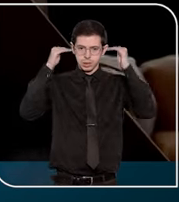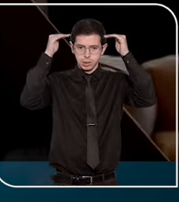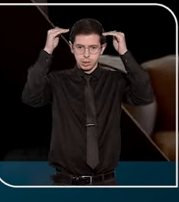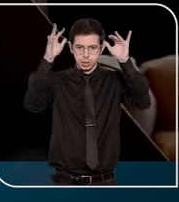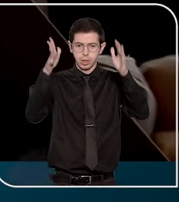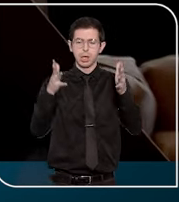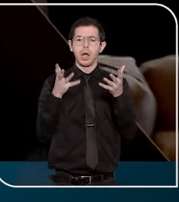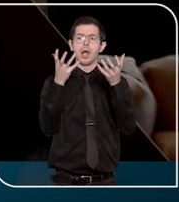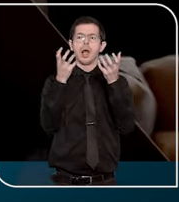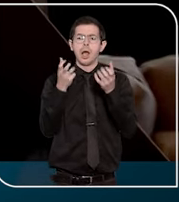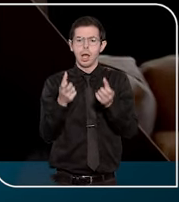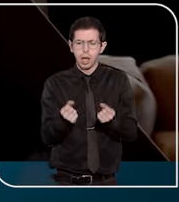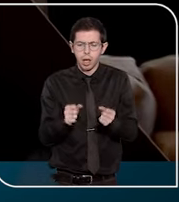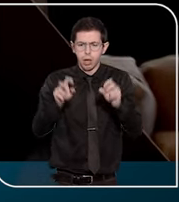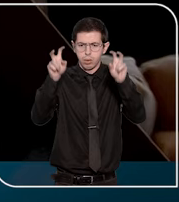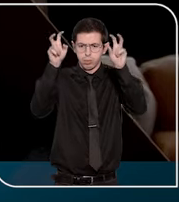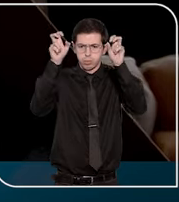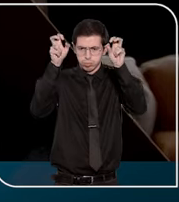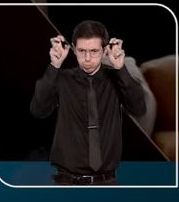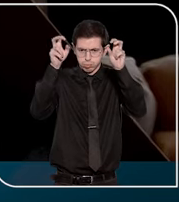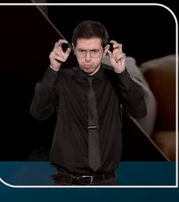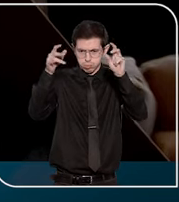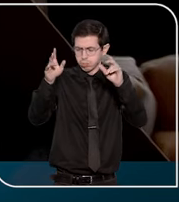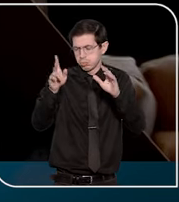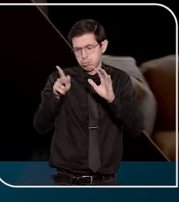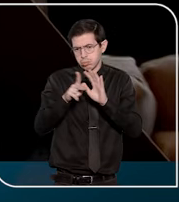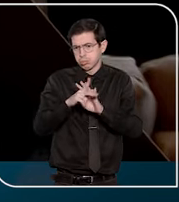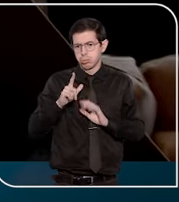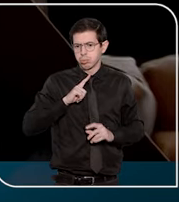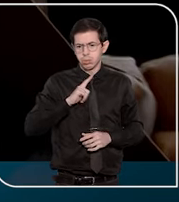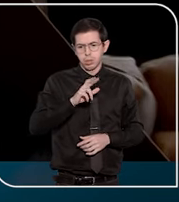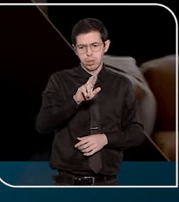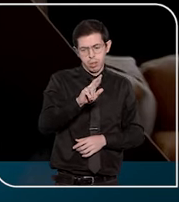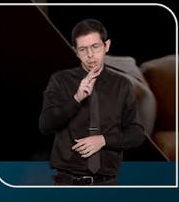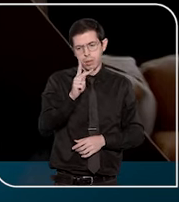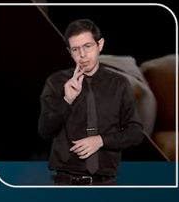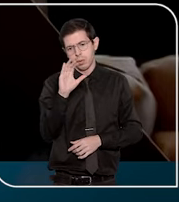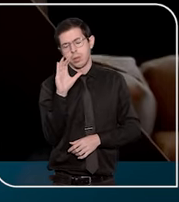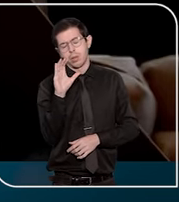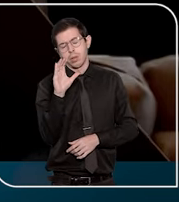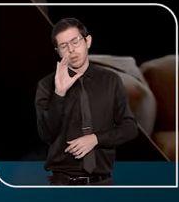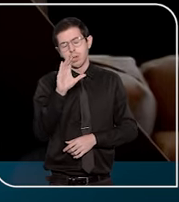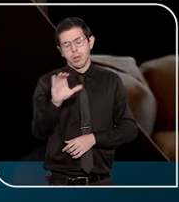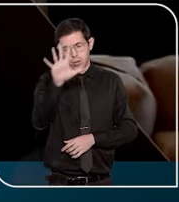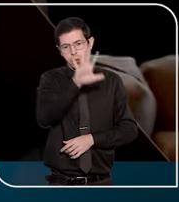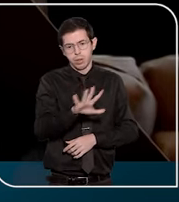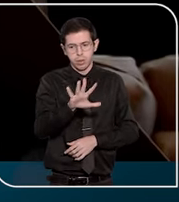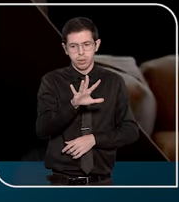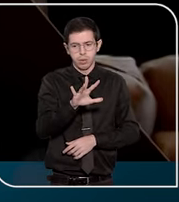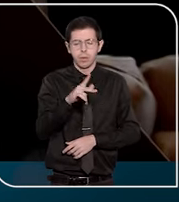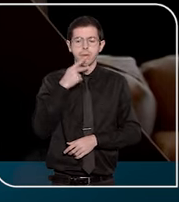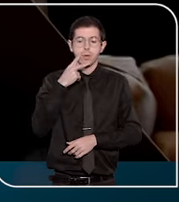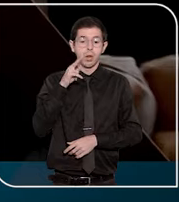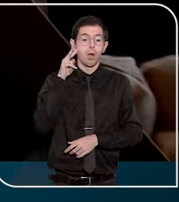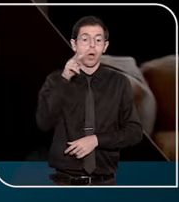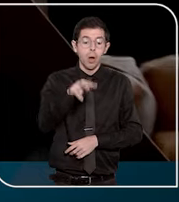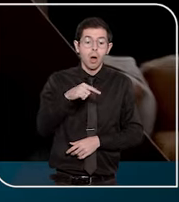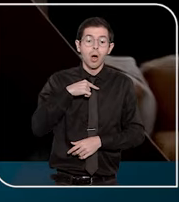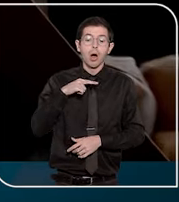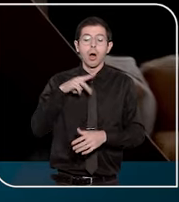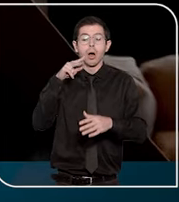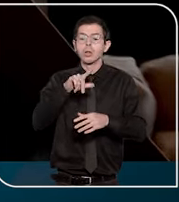afetado uma questão, um tema de repercussão geral, geralmente ele afeta e fala, ó, essa questão aqui, ó, tô de olho, ela